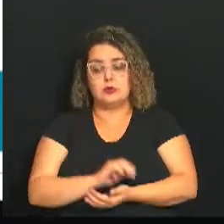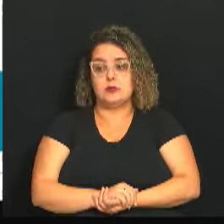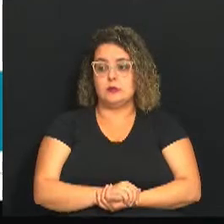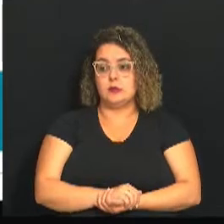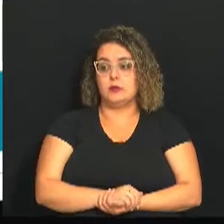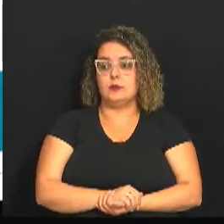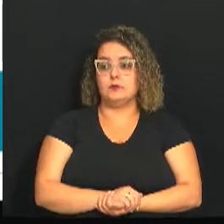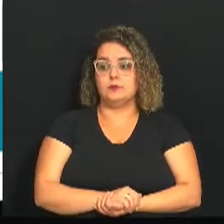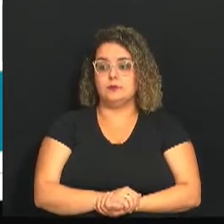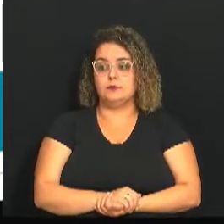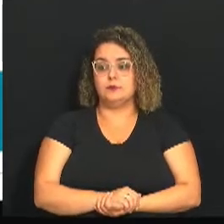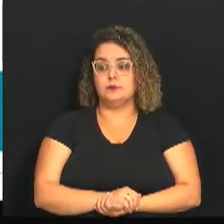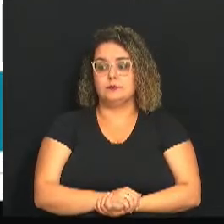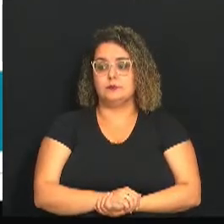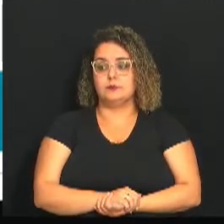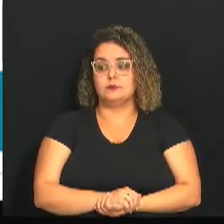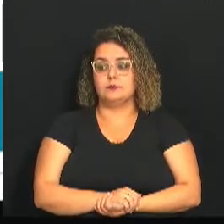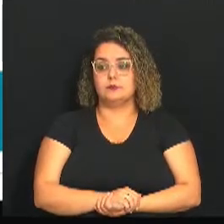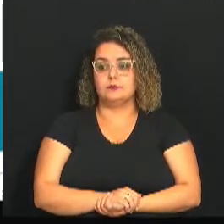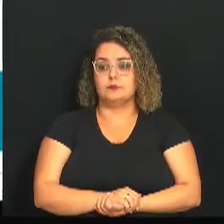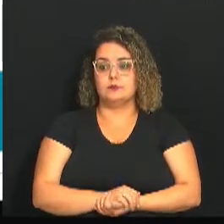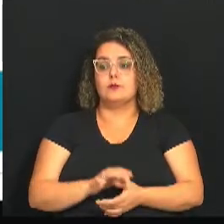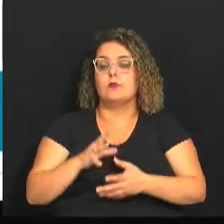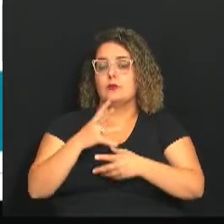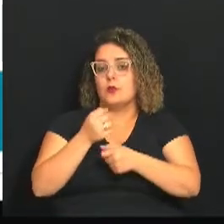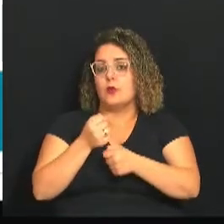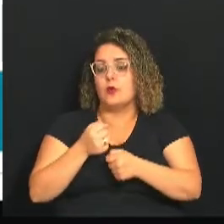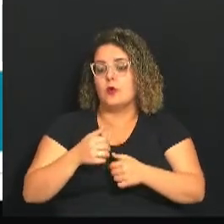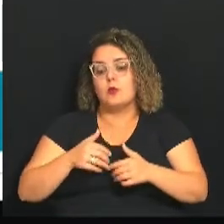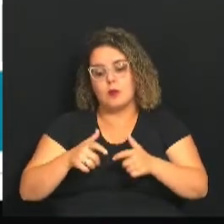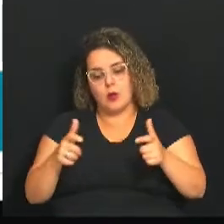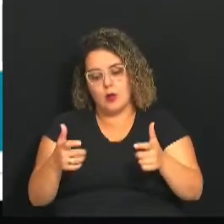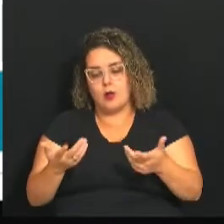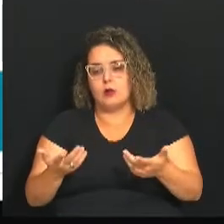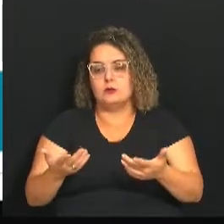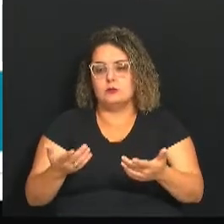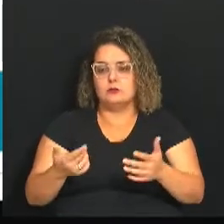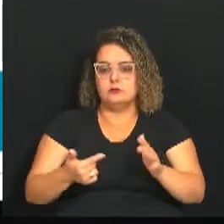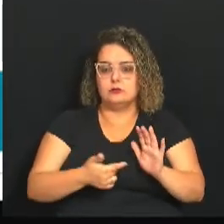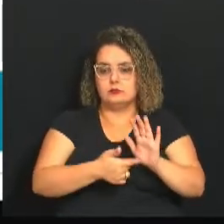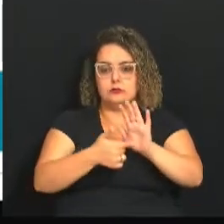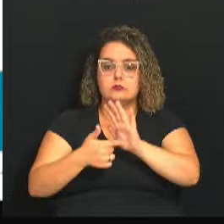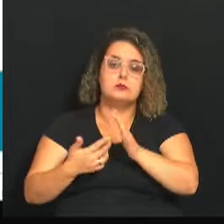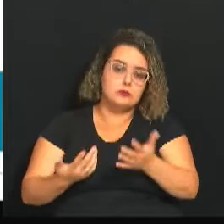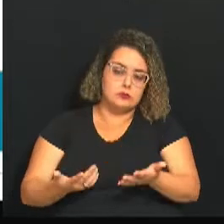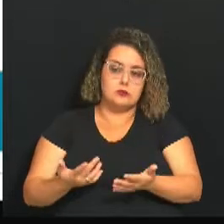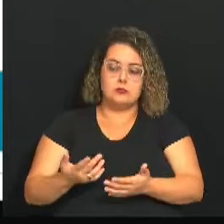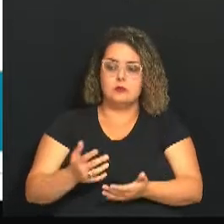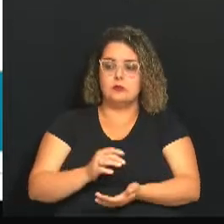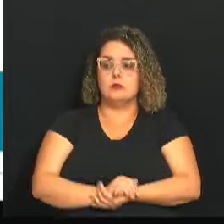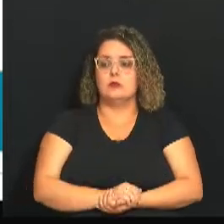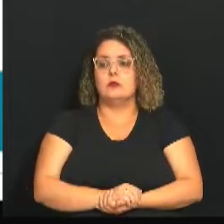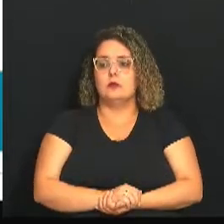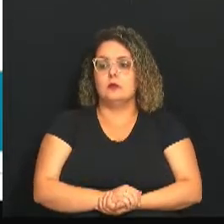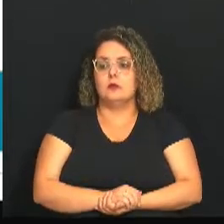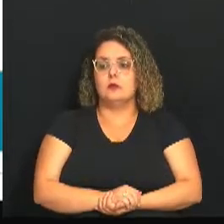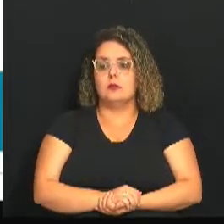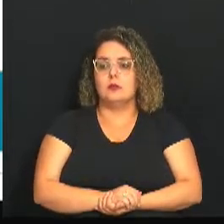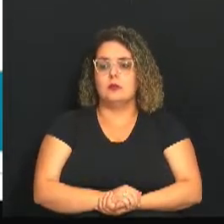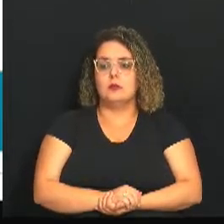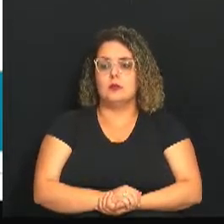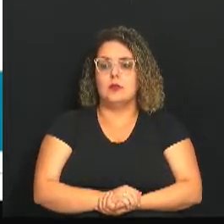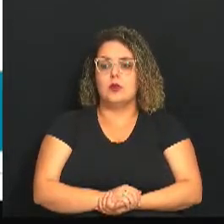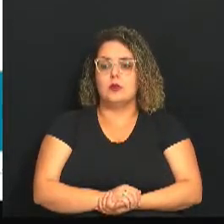há um esforço maior para a gente demonstrar isso, mas sem dúvida nenhuma, como é um desafio de todos os grandes centros